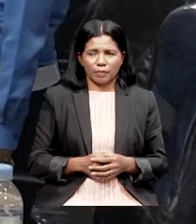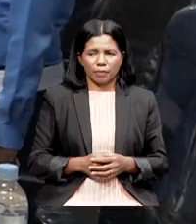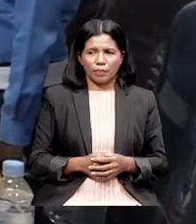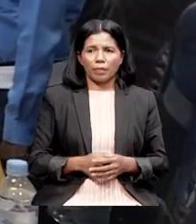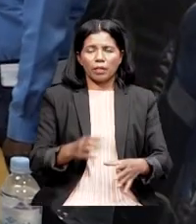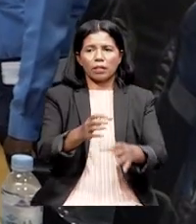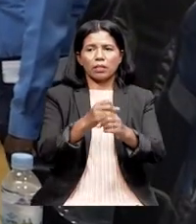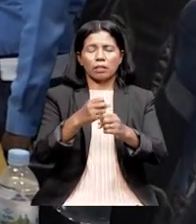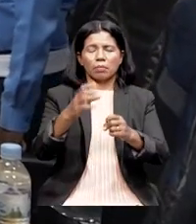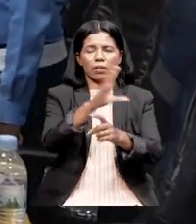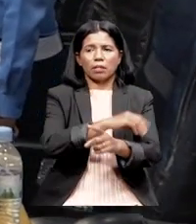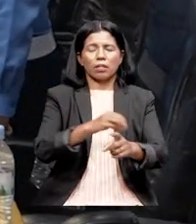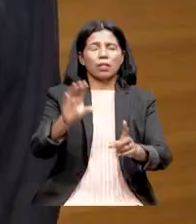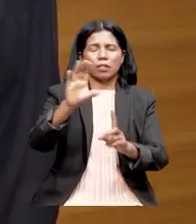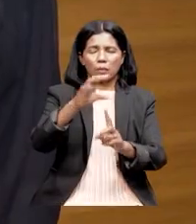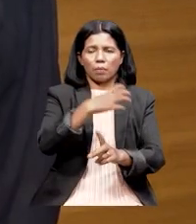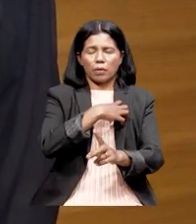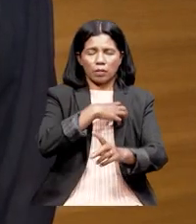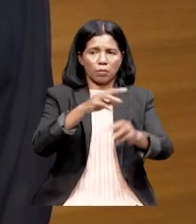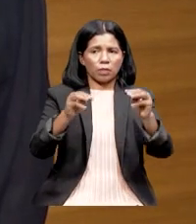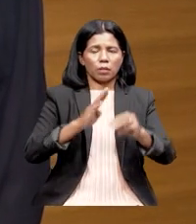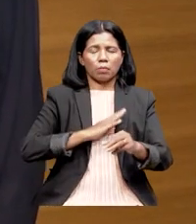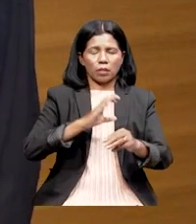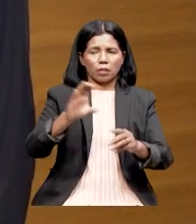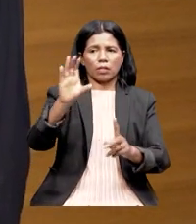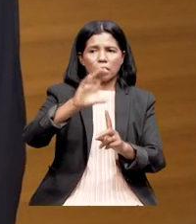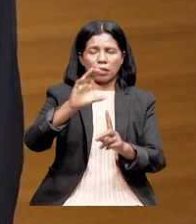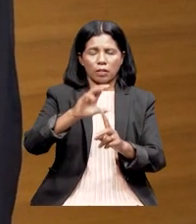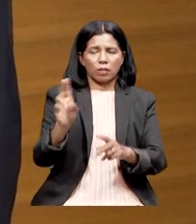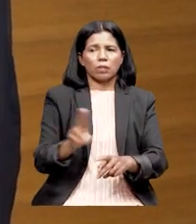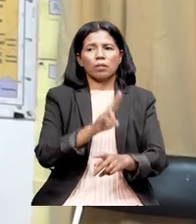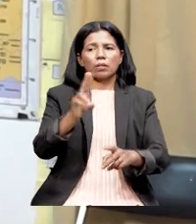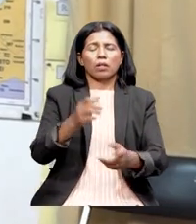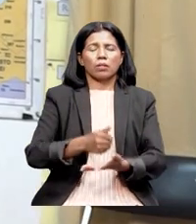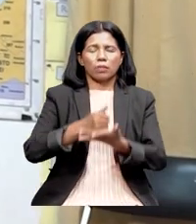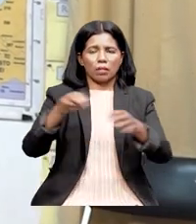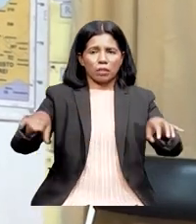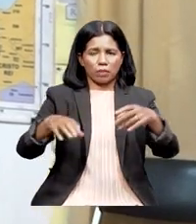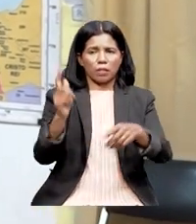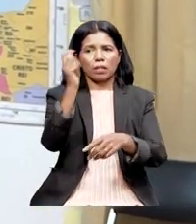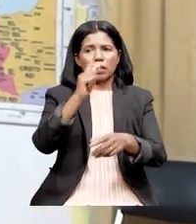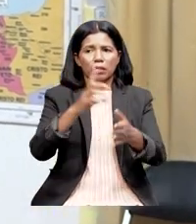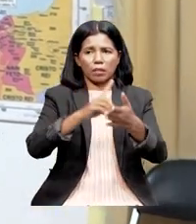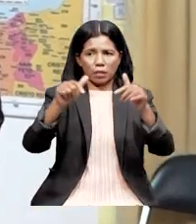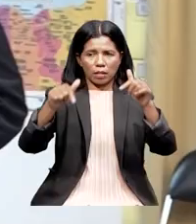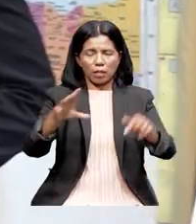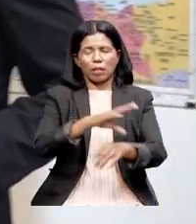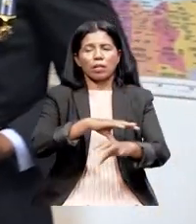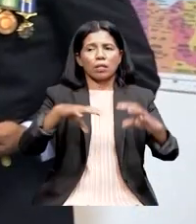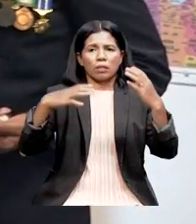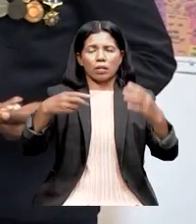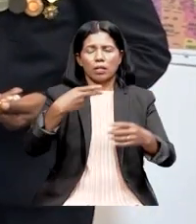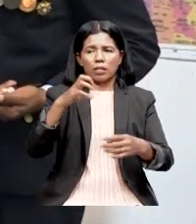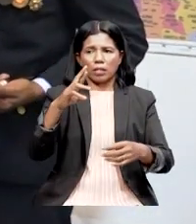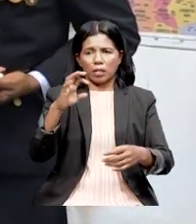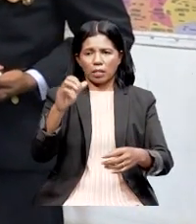Afonso Mupóseba, comandante Pentelfon, município Baucau, no comandante Unidade de Apoio ao Serviço. E a terça semana, né? Comissário-Geral Henrique da